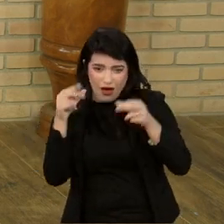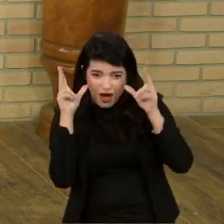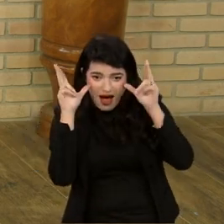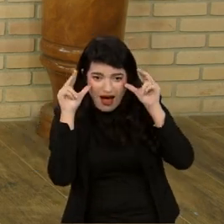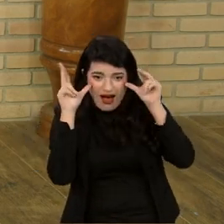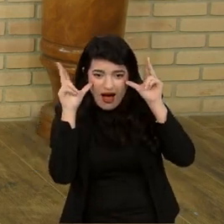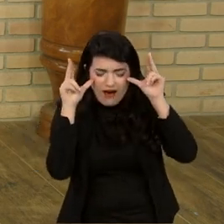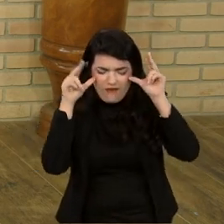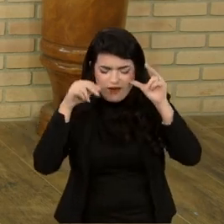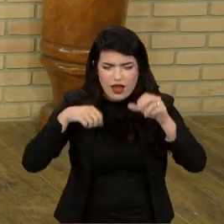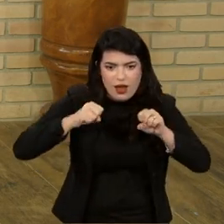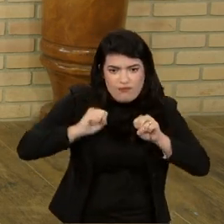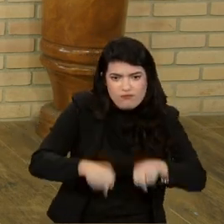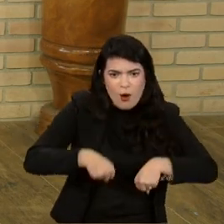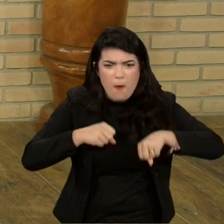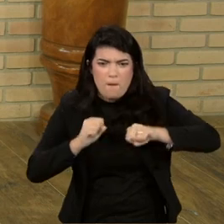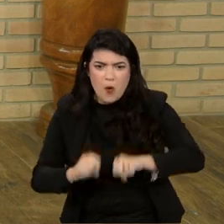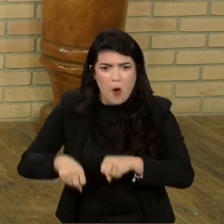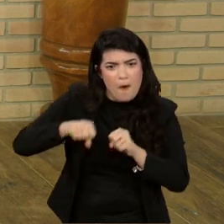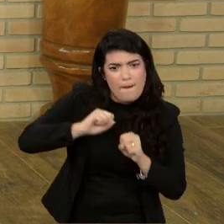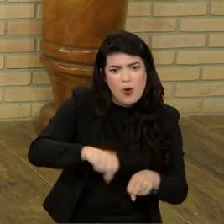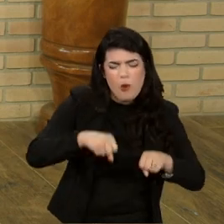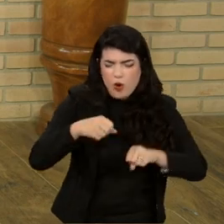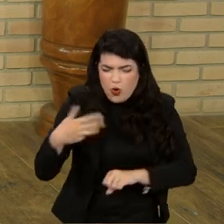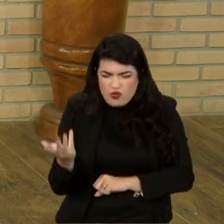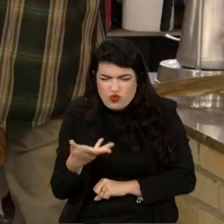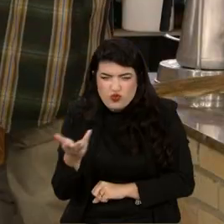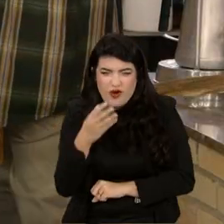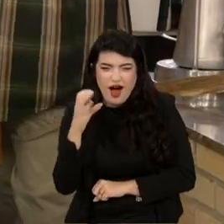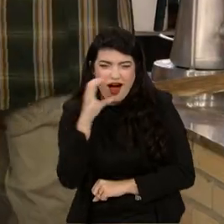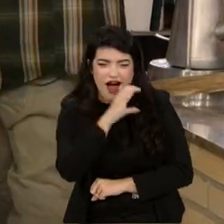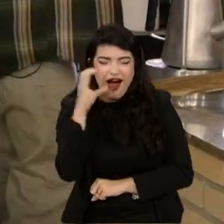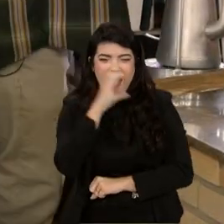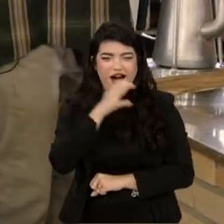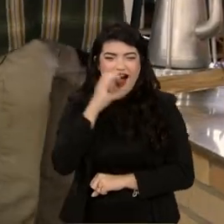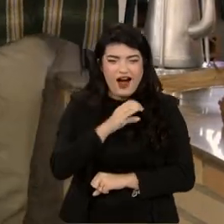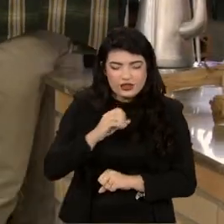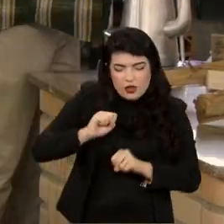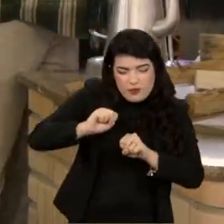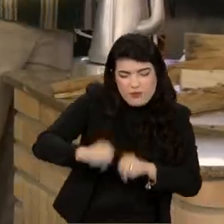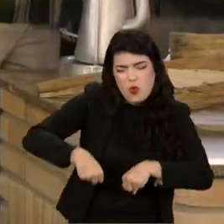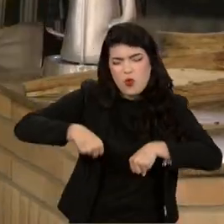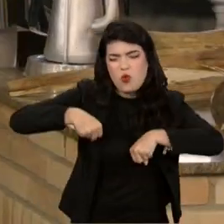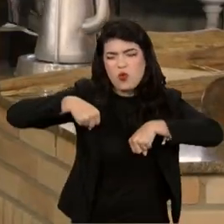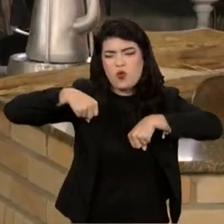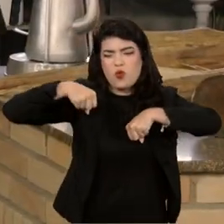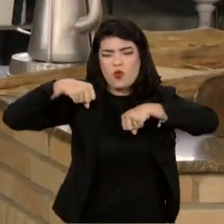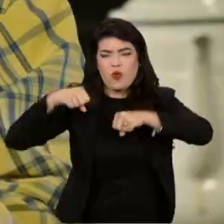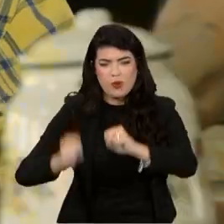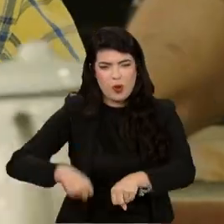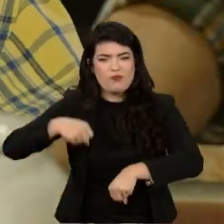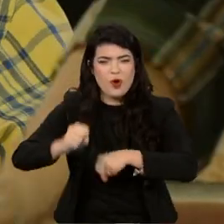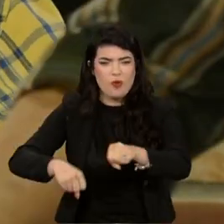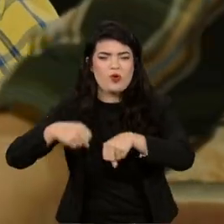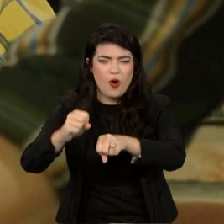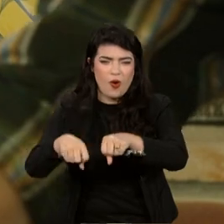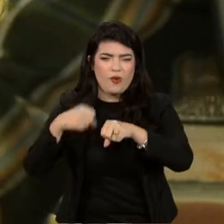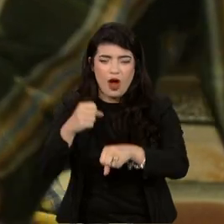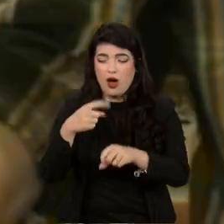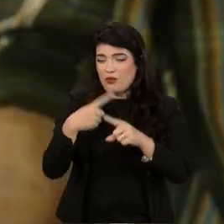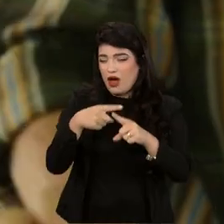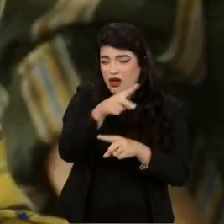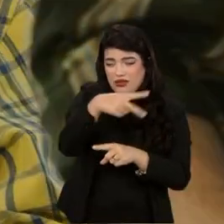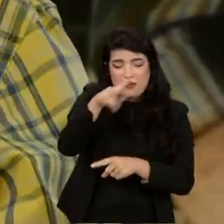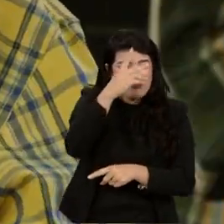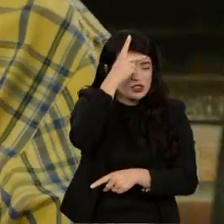cavalo corre mais que o pensamento, ele vem no passo lento porque ninguém me